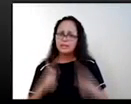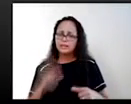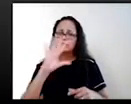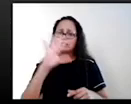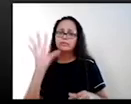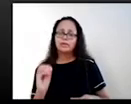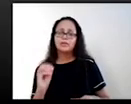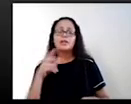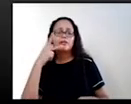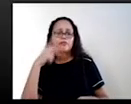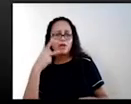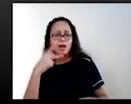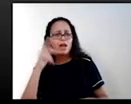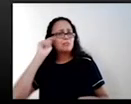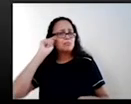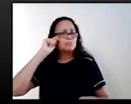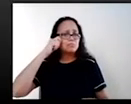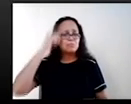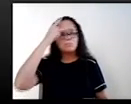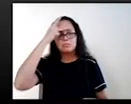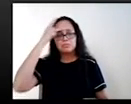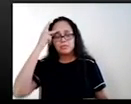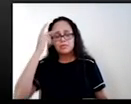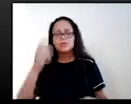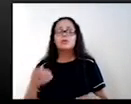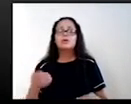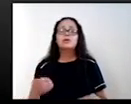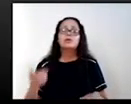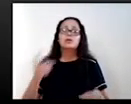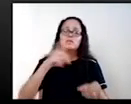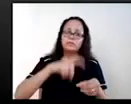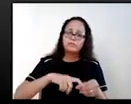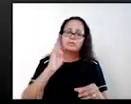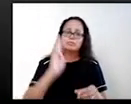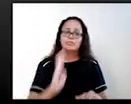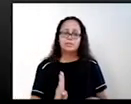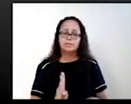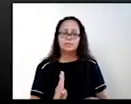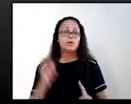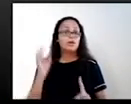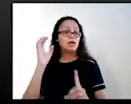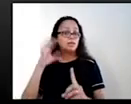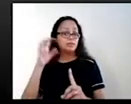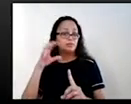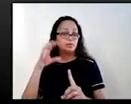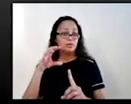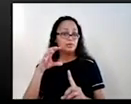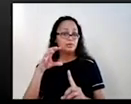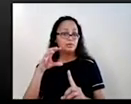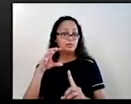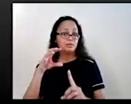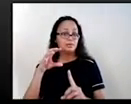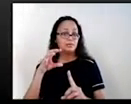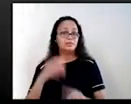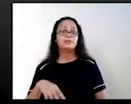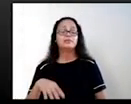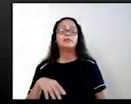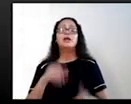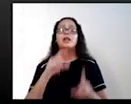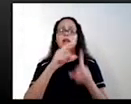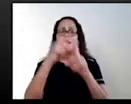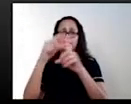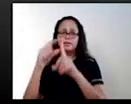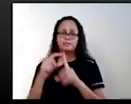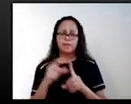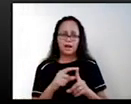pelos negros aqui no Brasil quando eles chegaram aqui. Essas influências elas podem se dar no léxico, tanto na culinária,